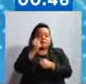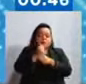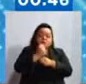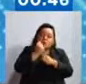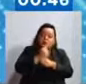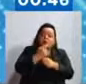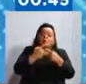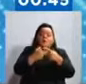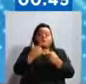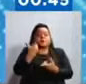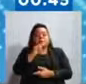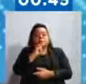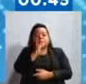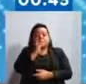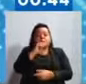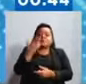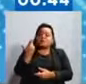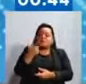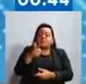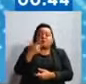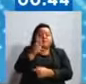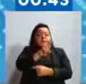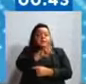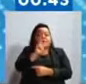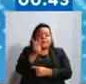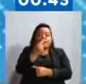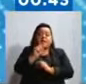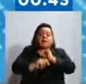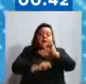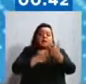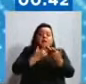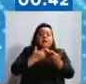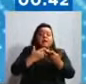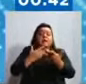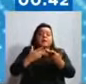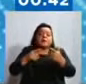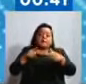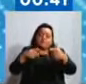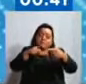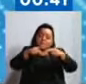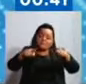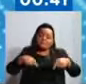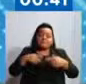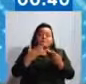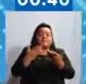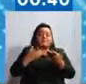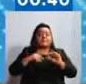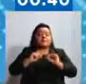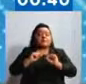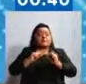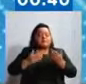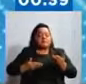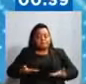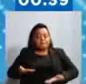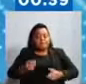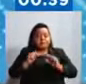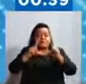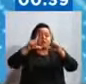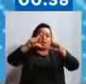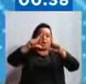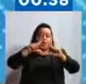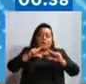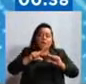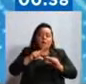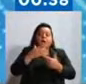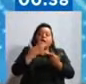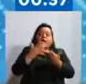dizem que não tem RH, são os funcionários para tocar. Vou diminuir os cargos comissionados,